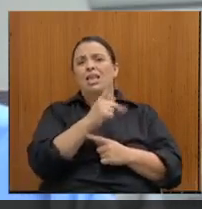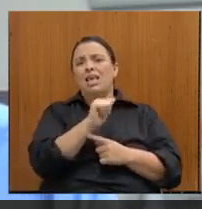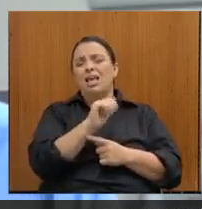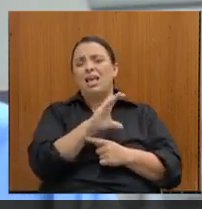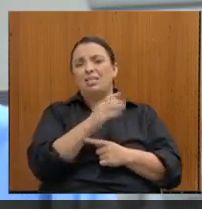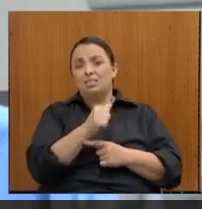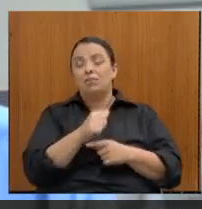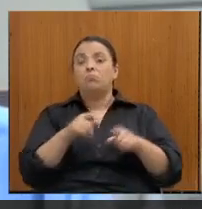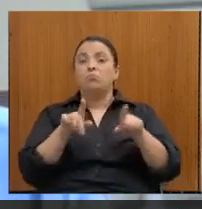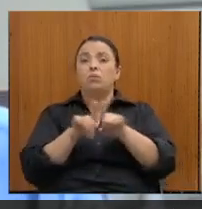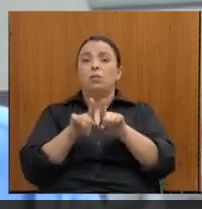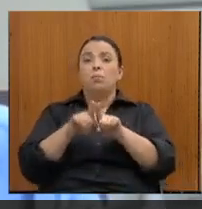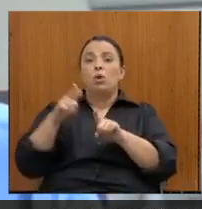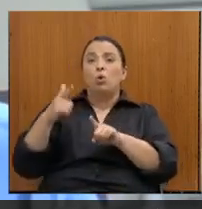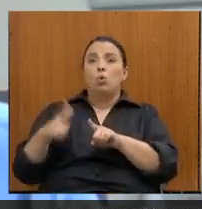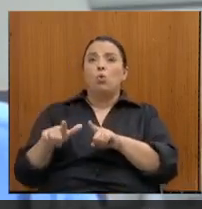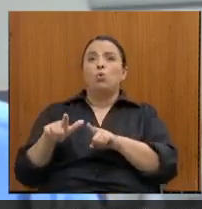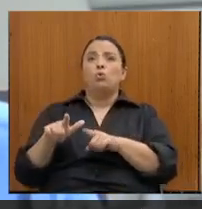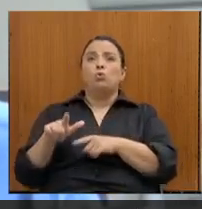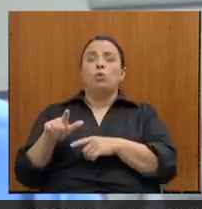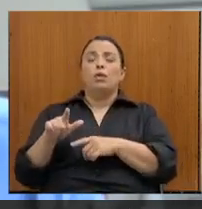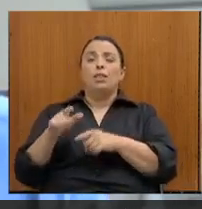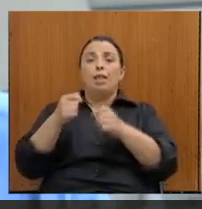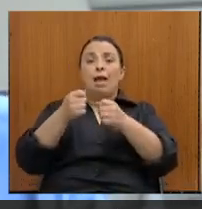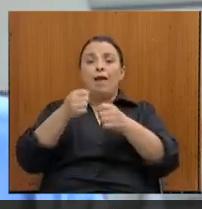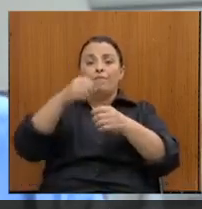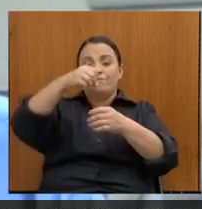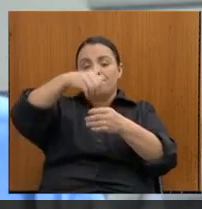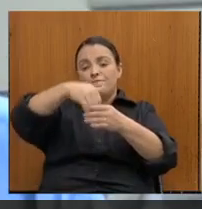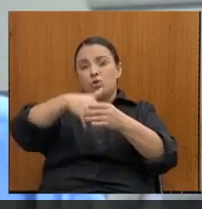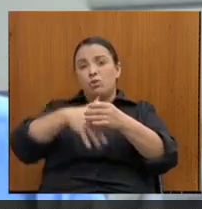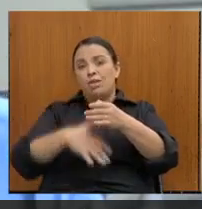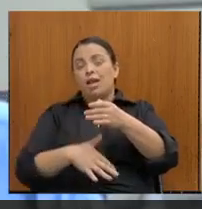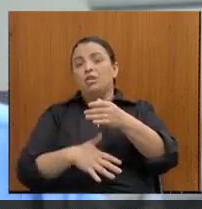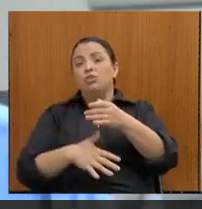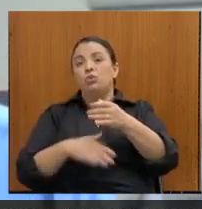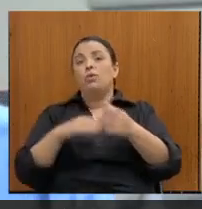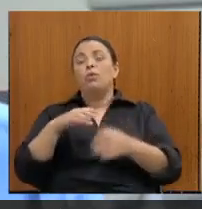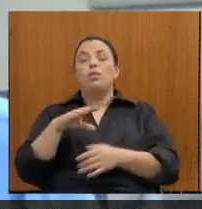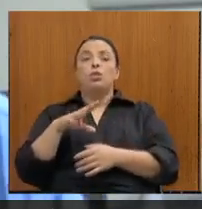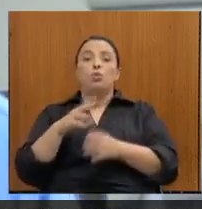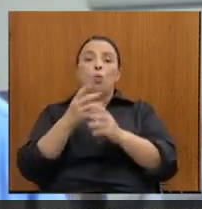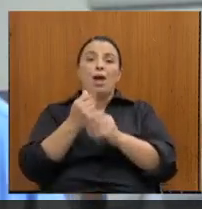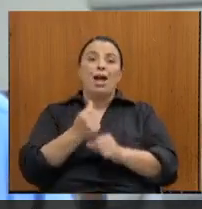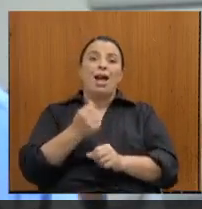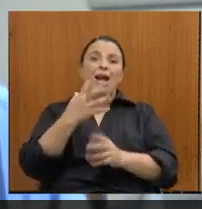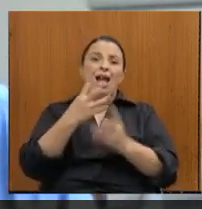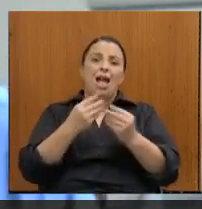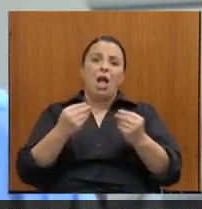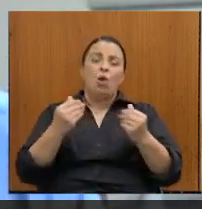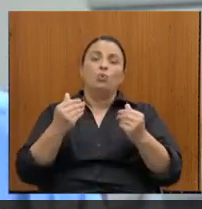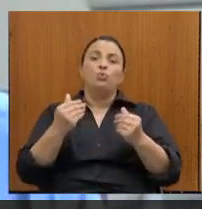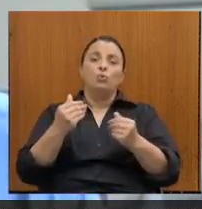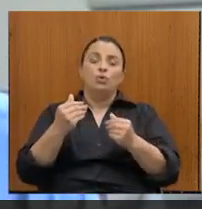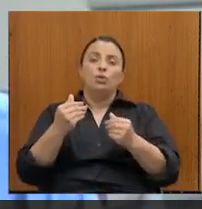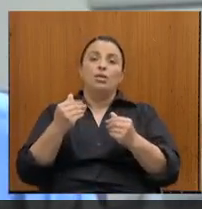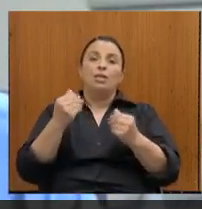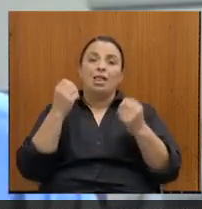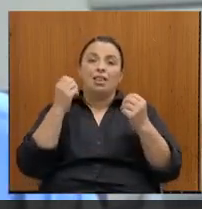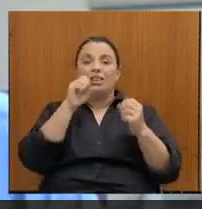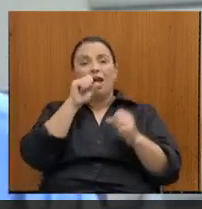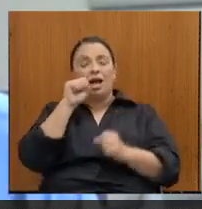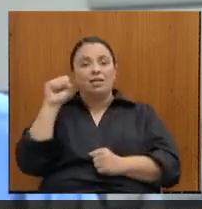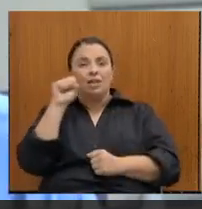é um subproduto da filtragem do caldo da Cana ou sejam etanol e biometano tendo